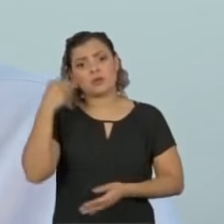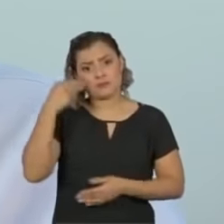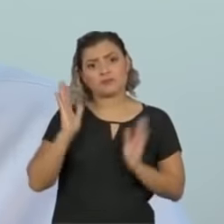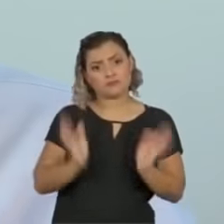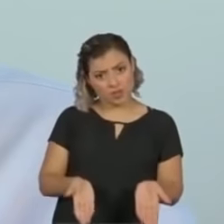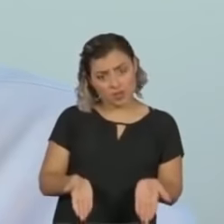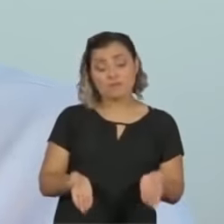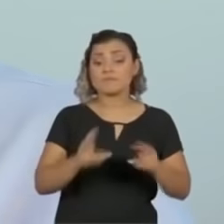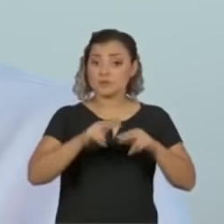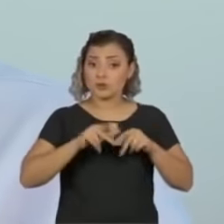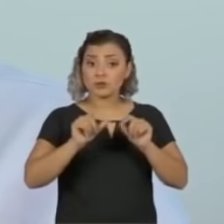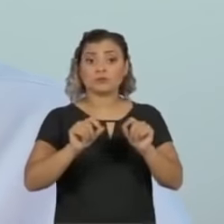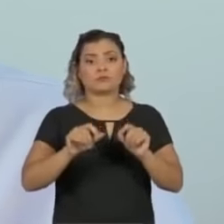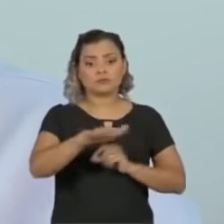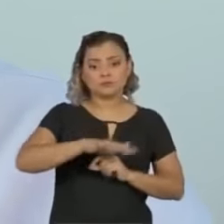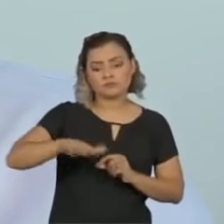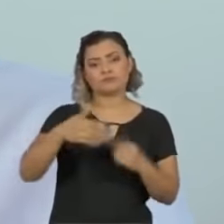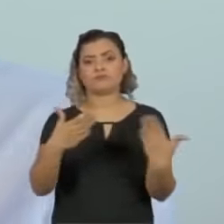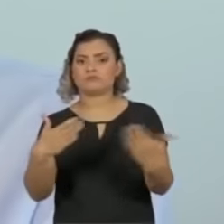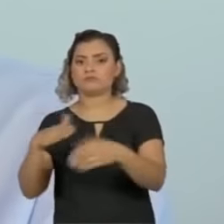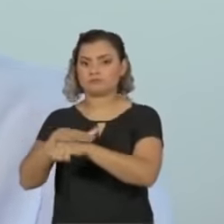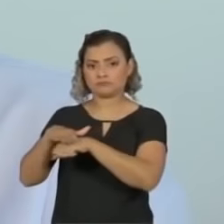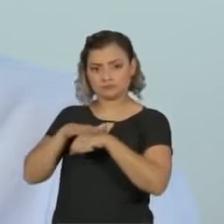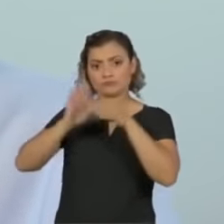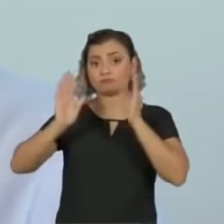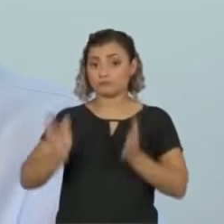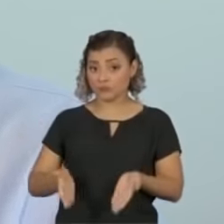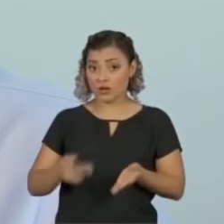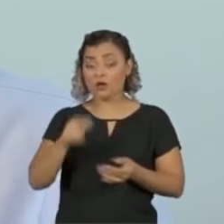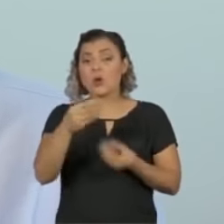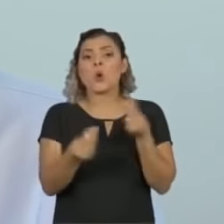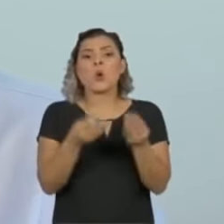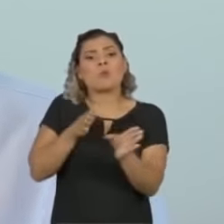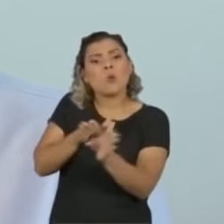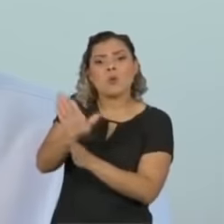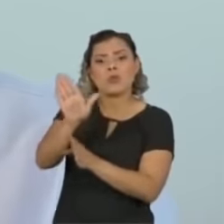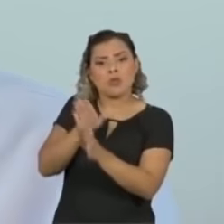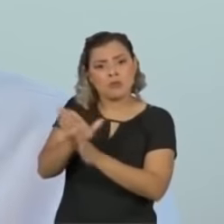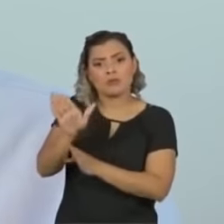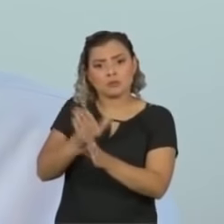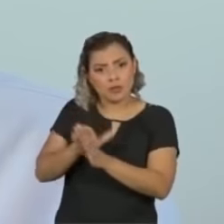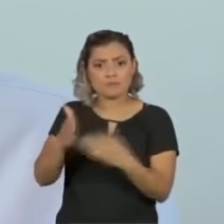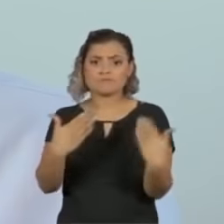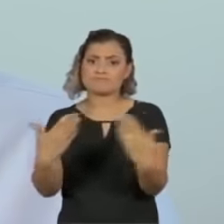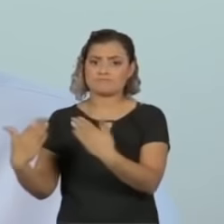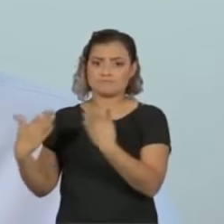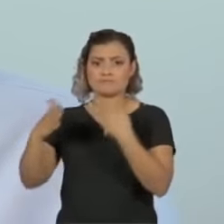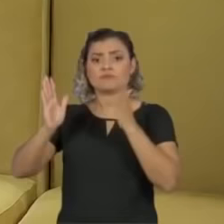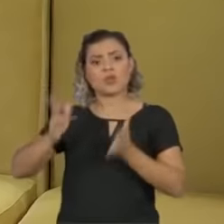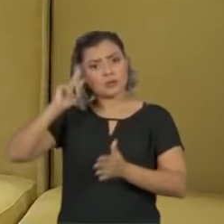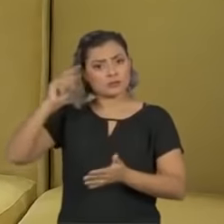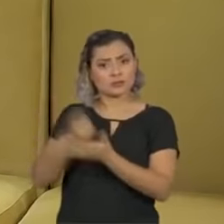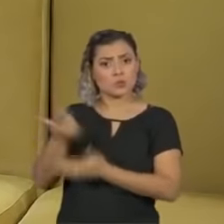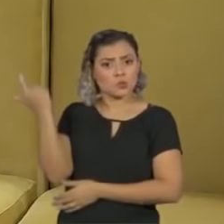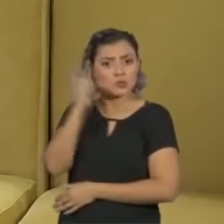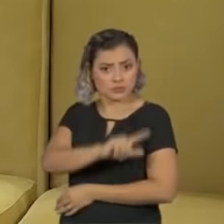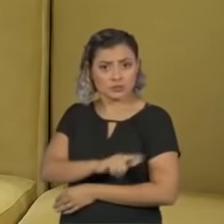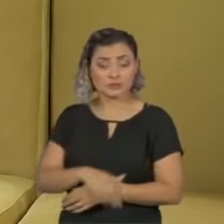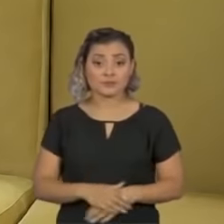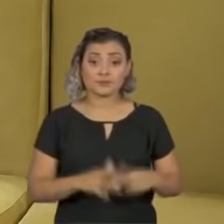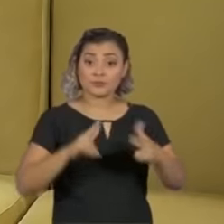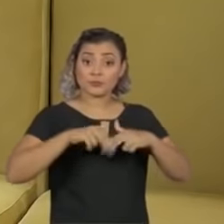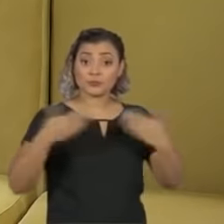conselhos, espaços de escuta, não é? Você tem como orientar esse diálogo para tomar suas decisões. E por